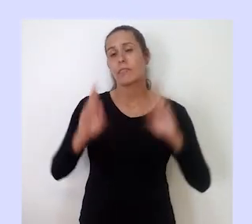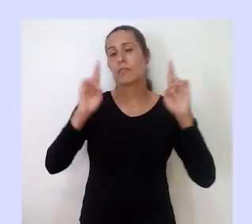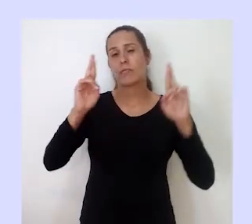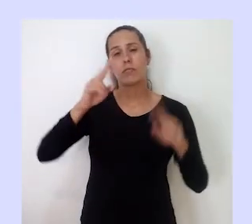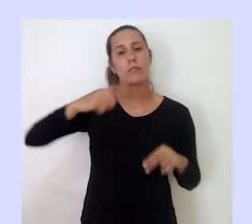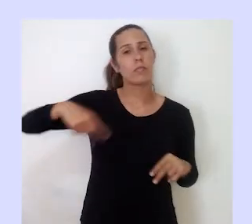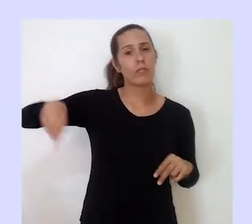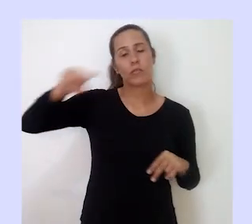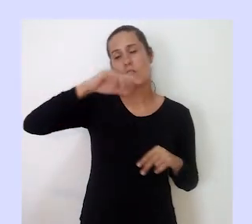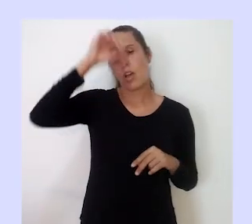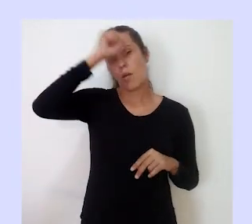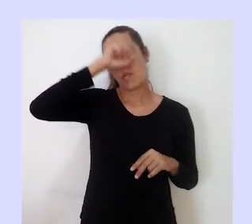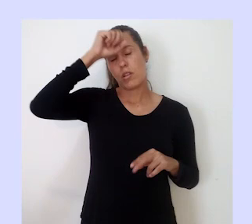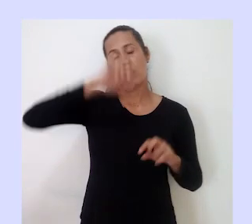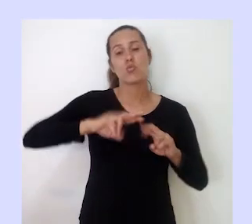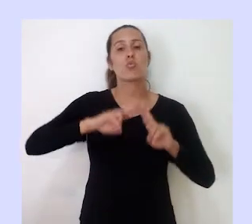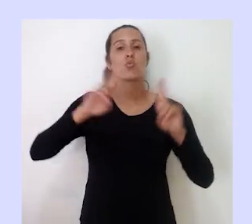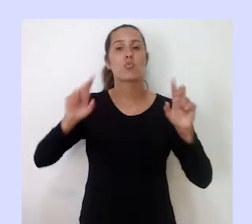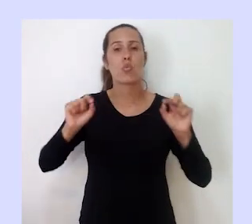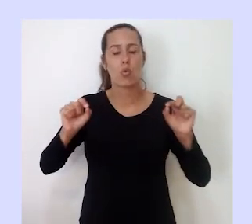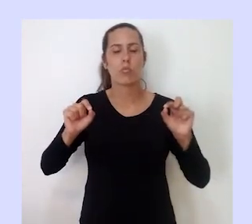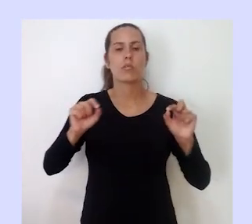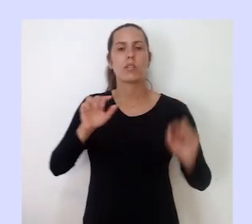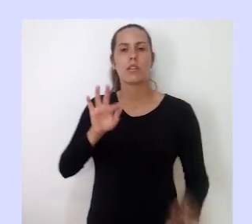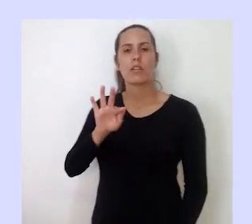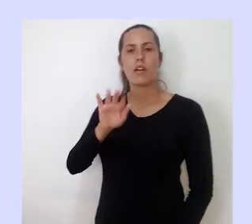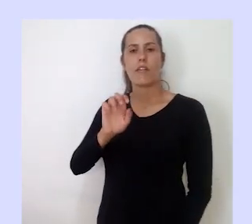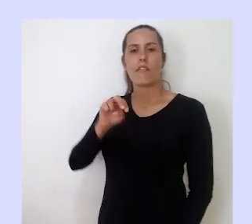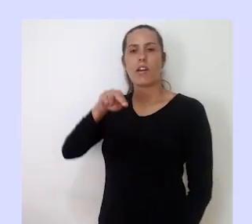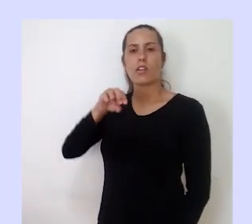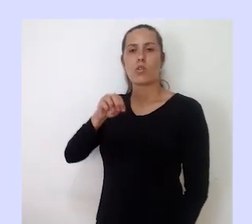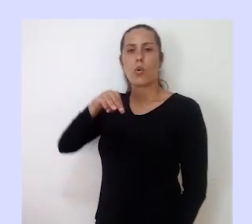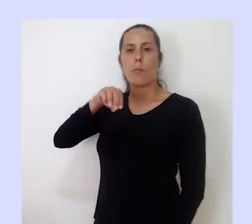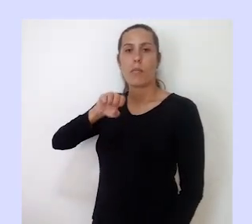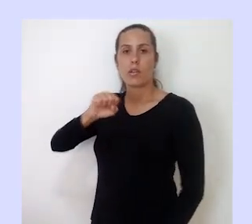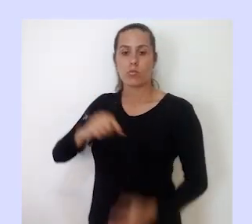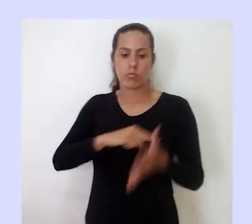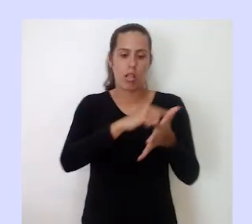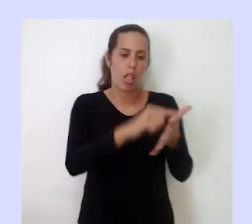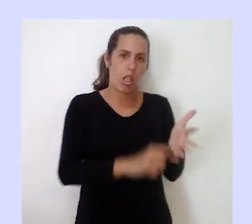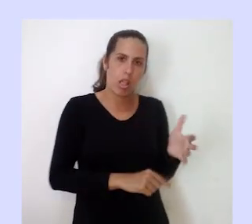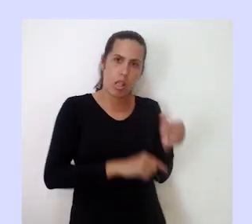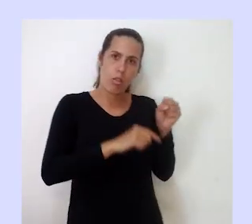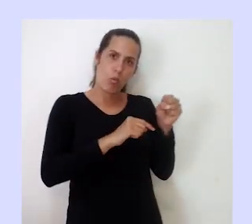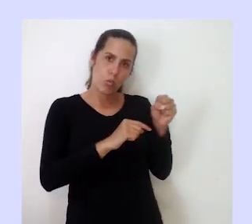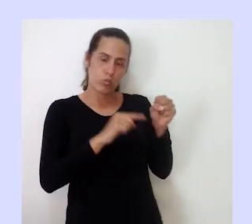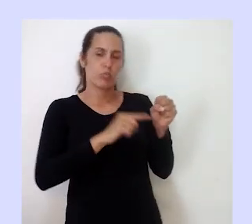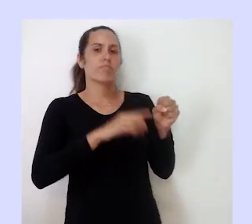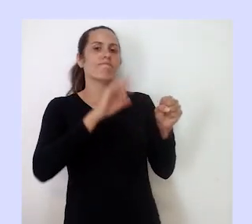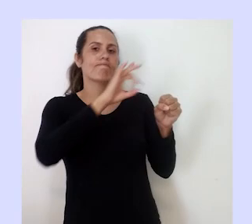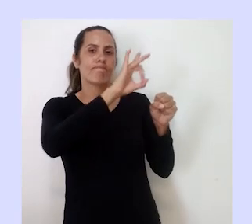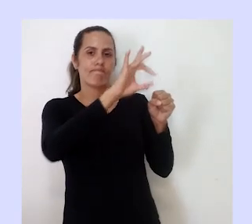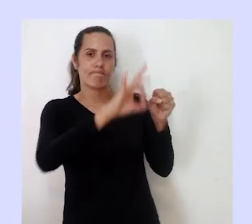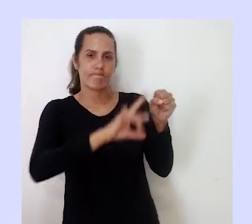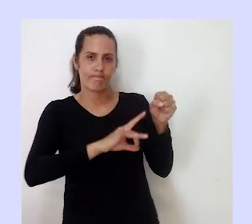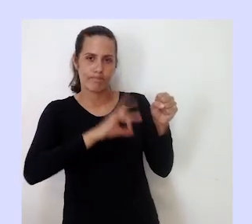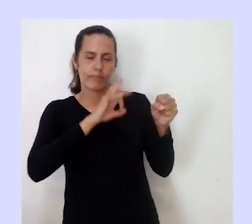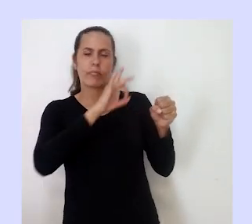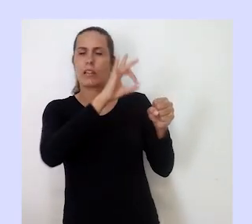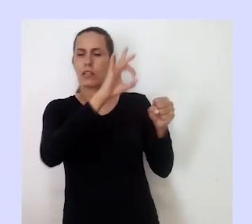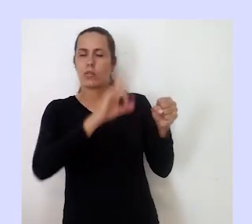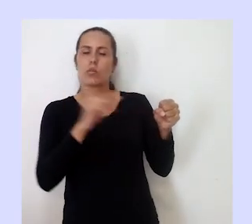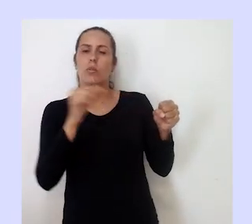tenham aprendido um pouquinho sobre os fenômenos naturais, cada um com suas características